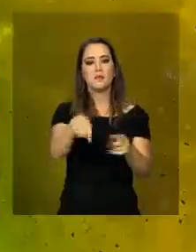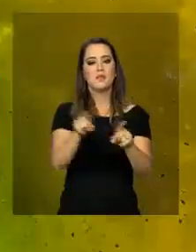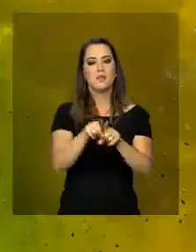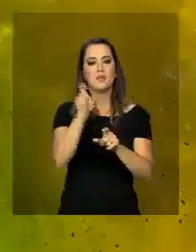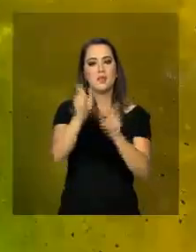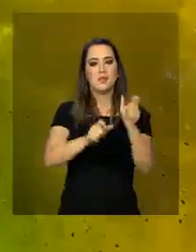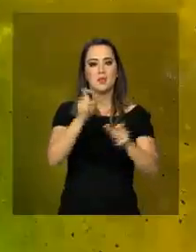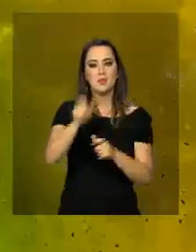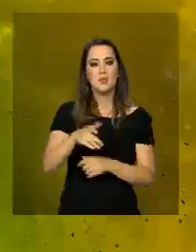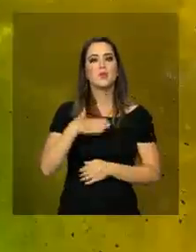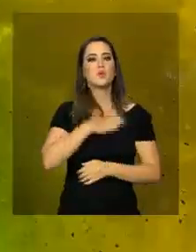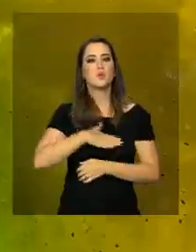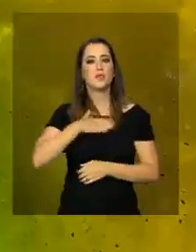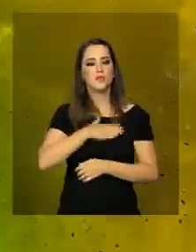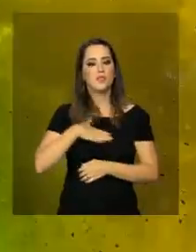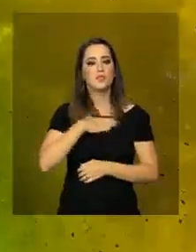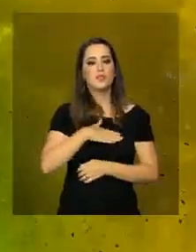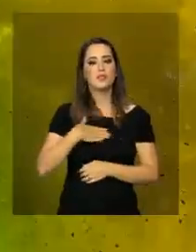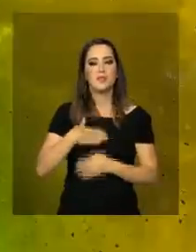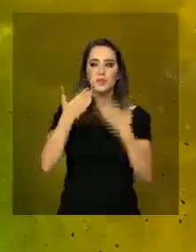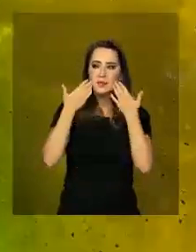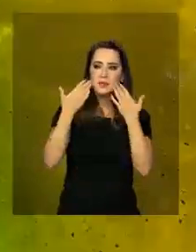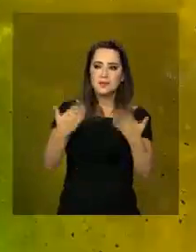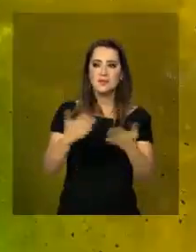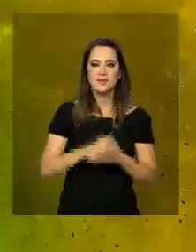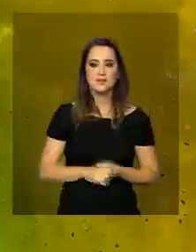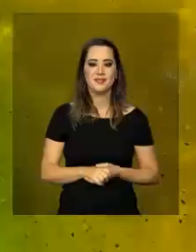O pessoal está interagindo com a gente e gostando da transmissão.